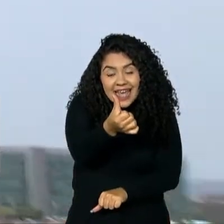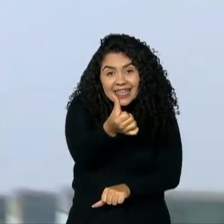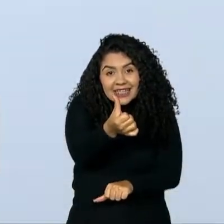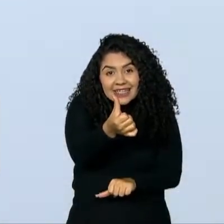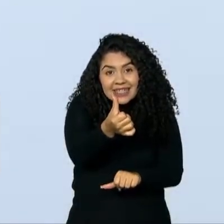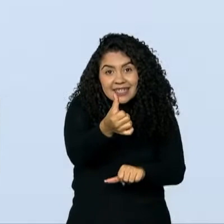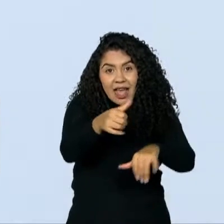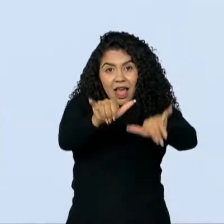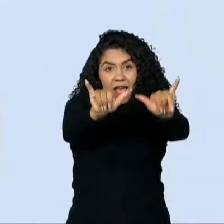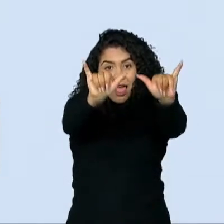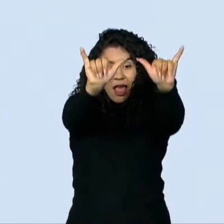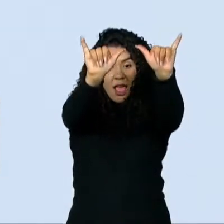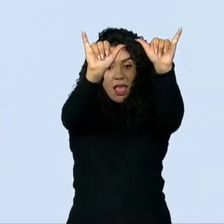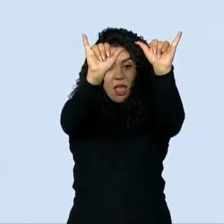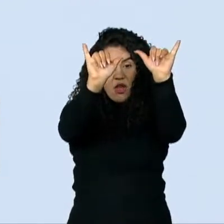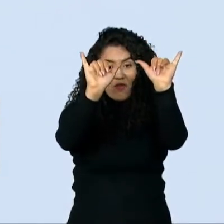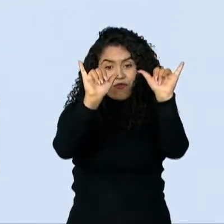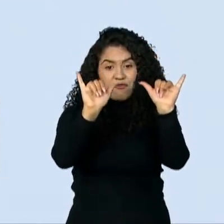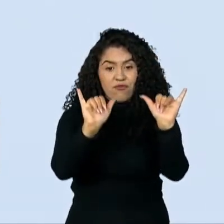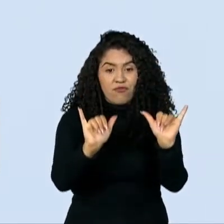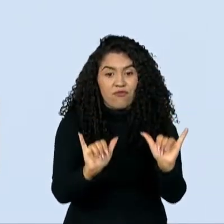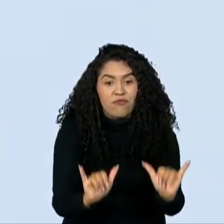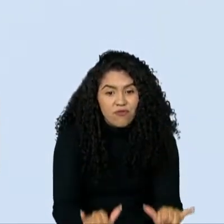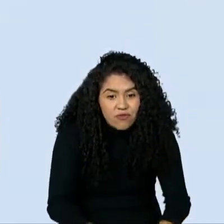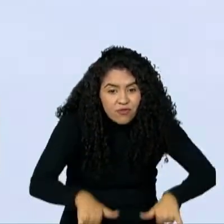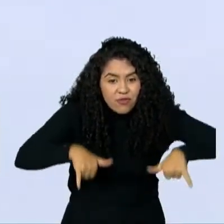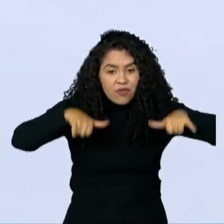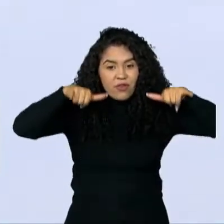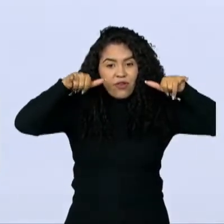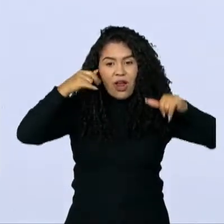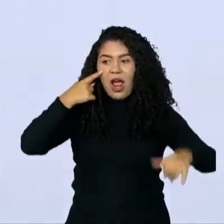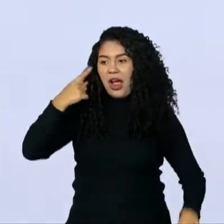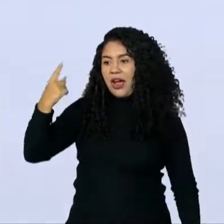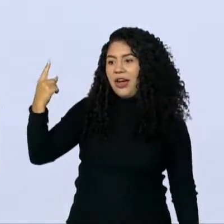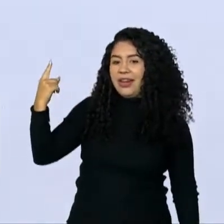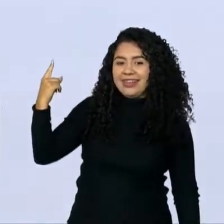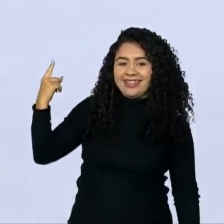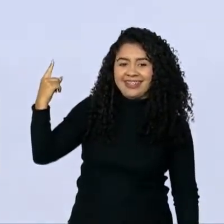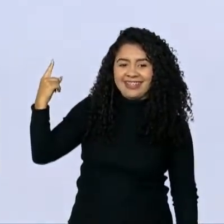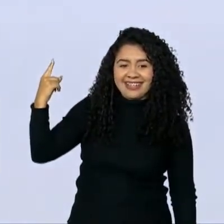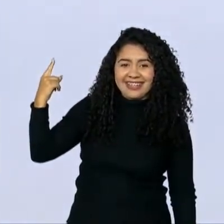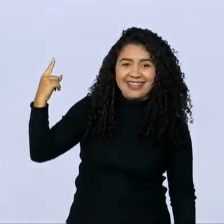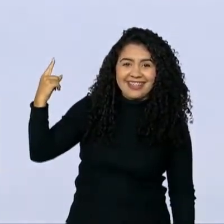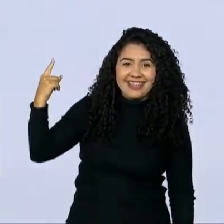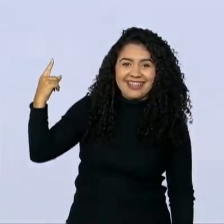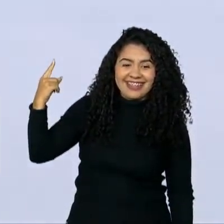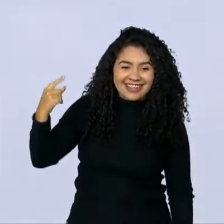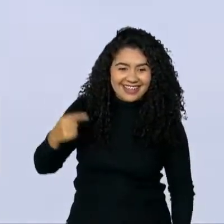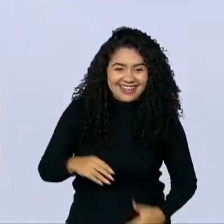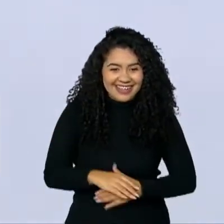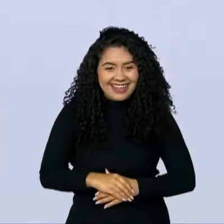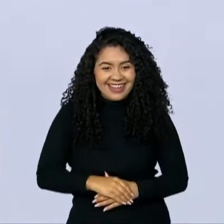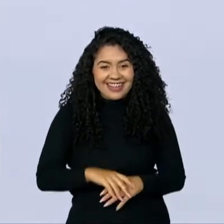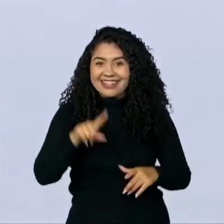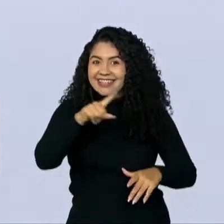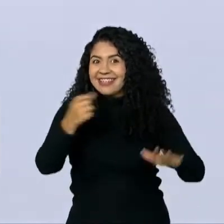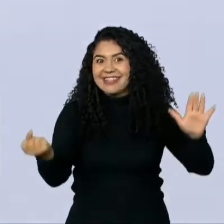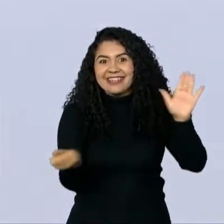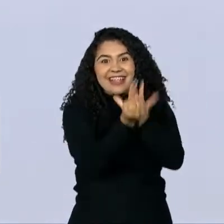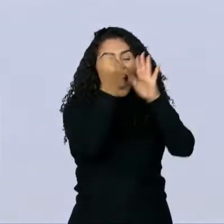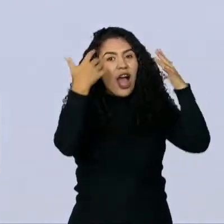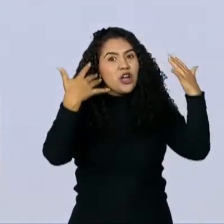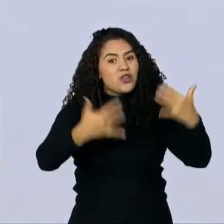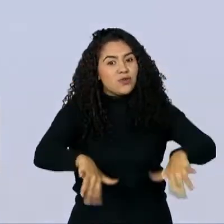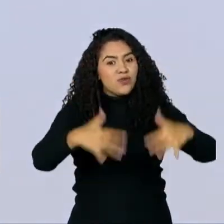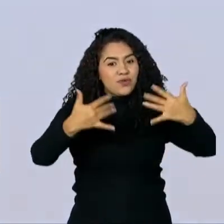cabeça para baixo. Invertidas. No dorso. É, um voo invertido. Ele é uma marca muito grande da